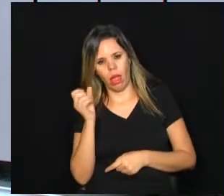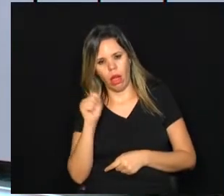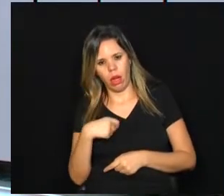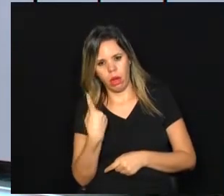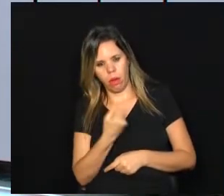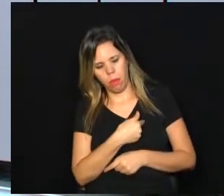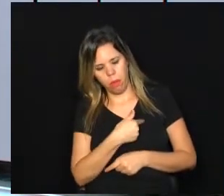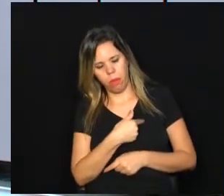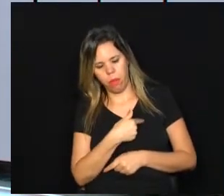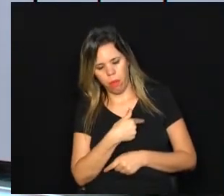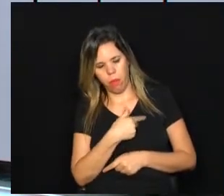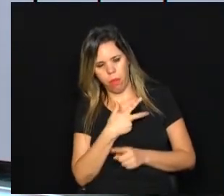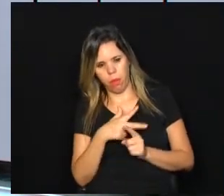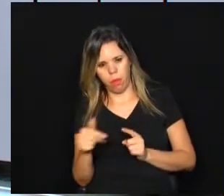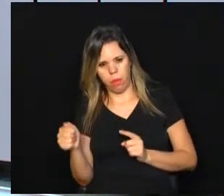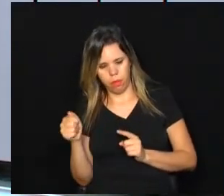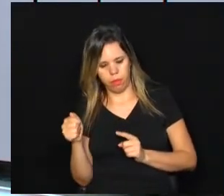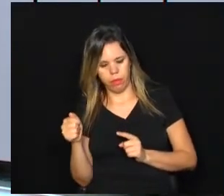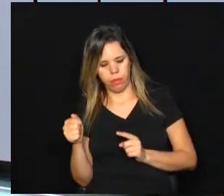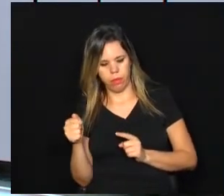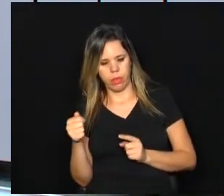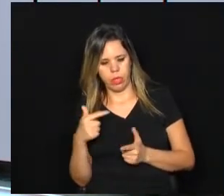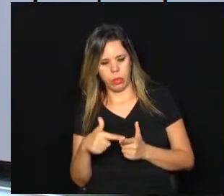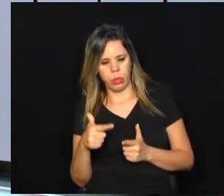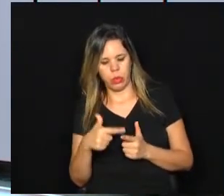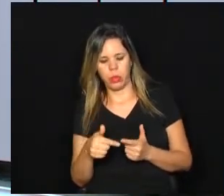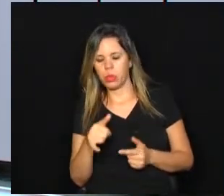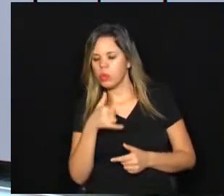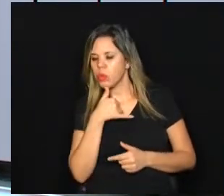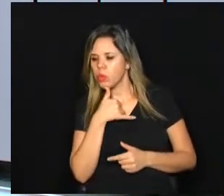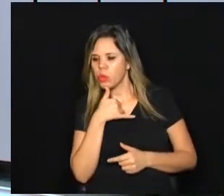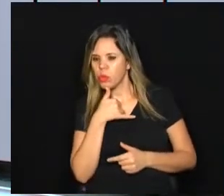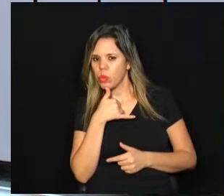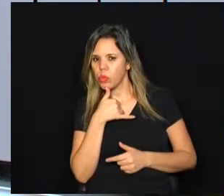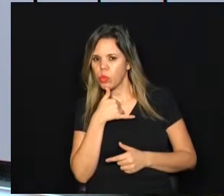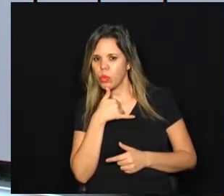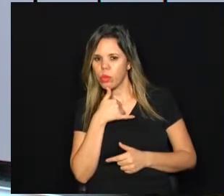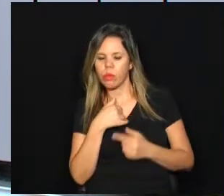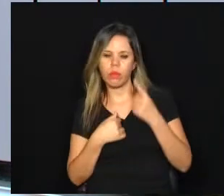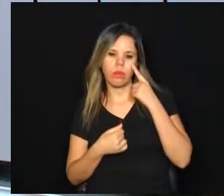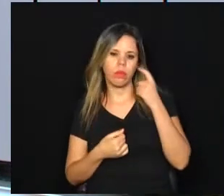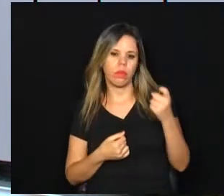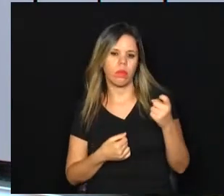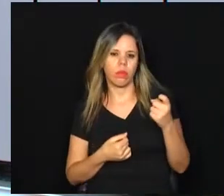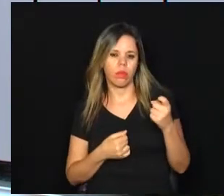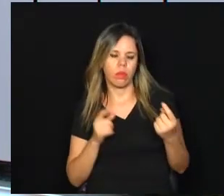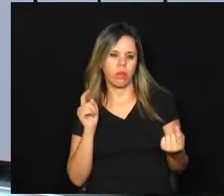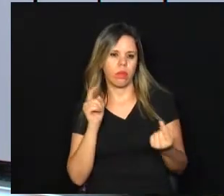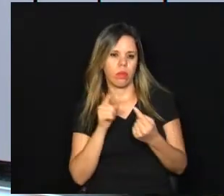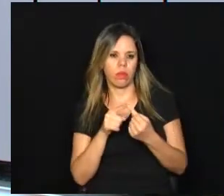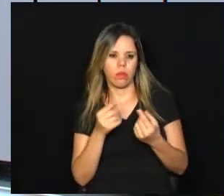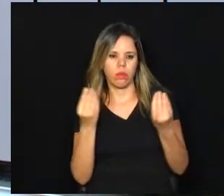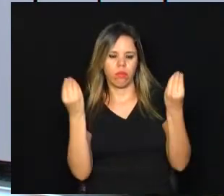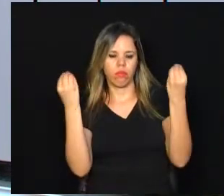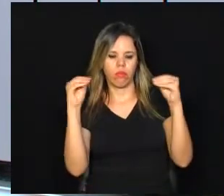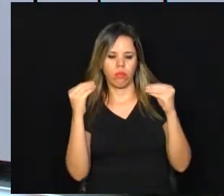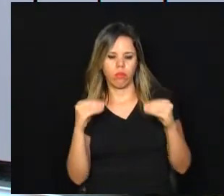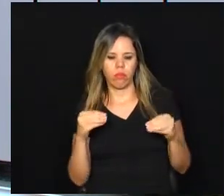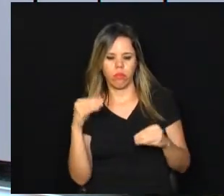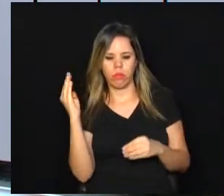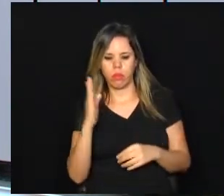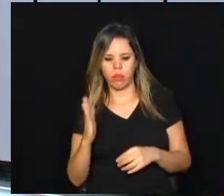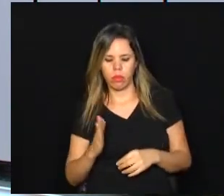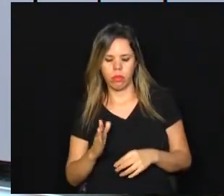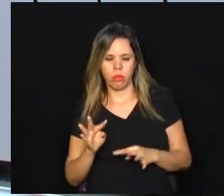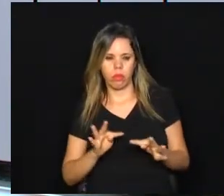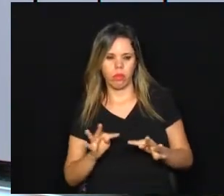gente superar essas marcas tristes, né? Agora, o interessante é que as metas colocadas no Plano Nacional de